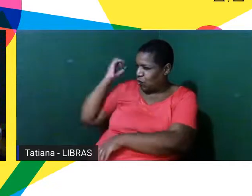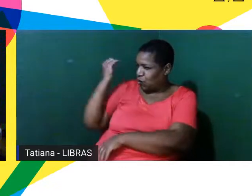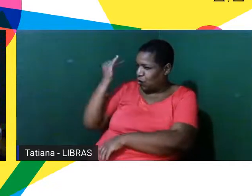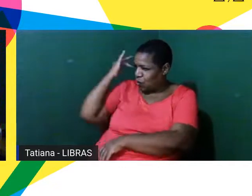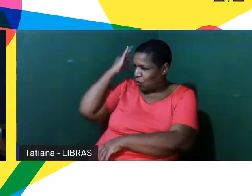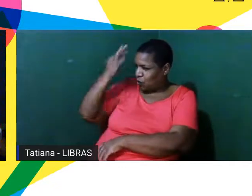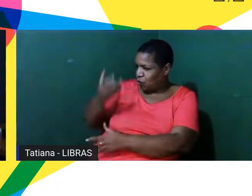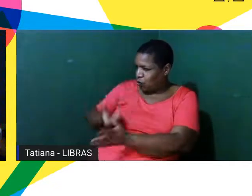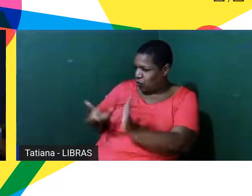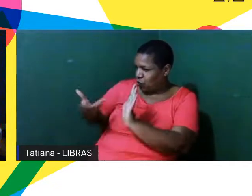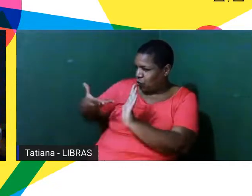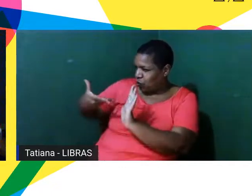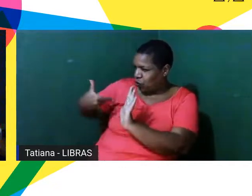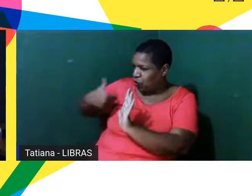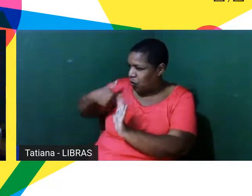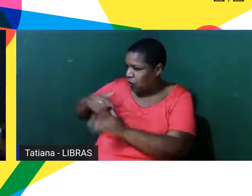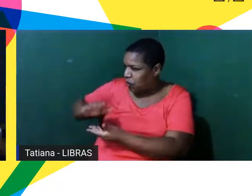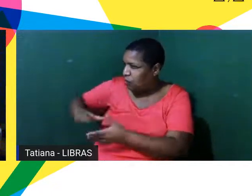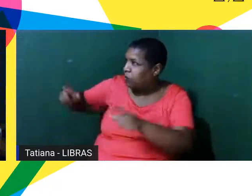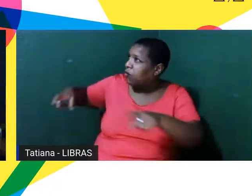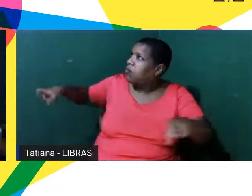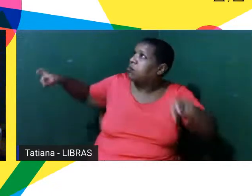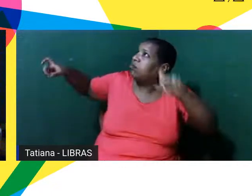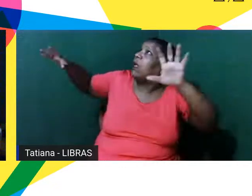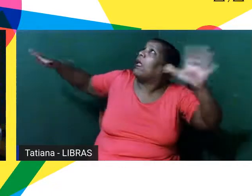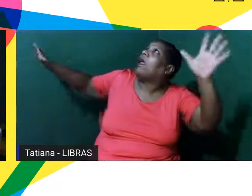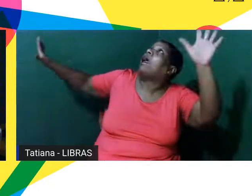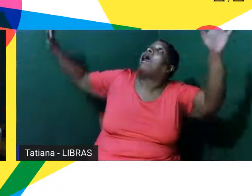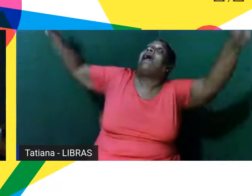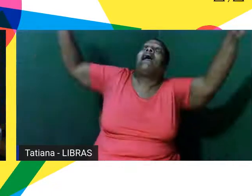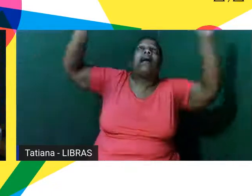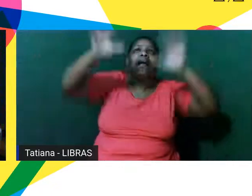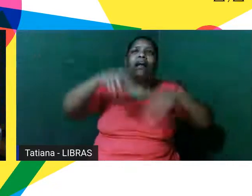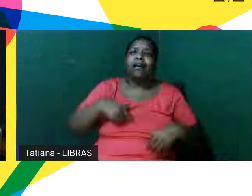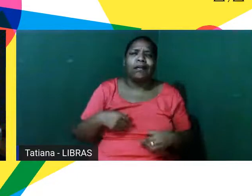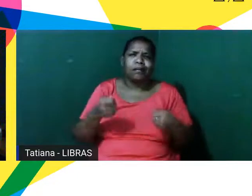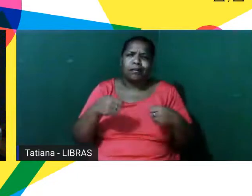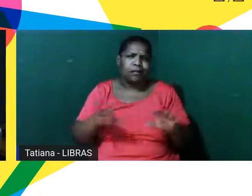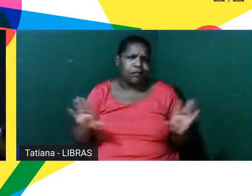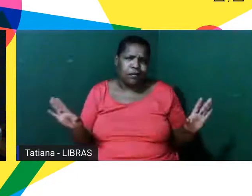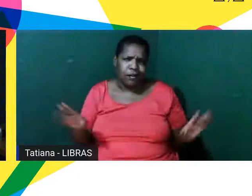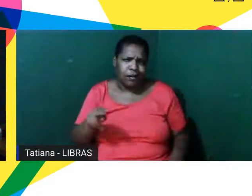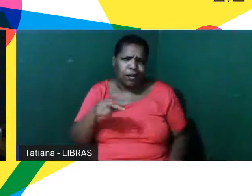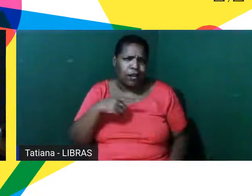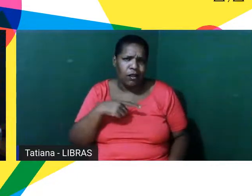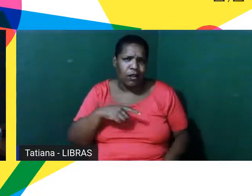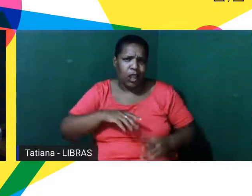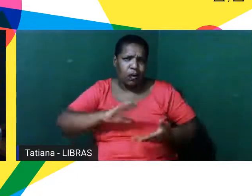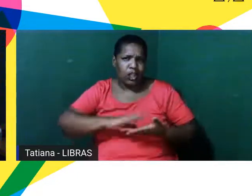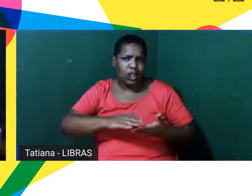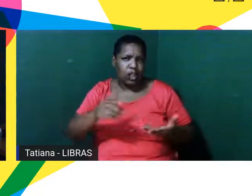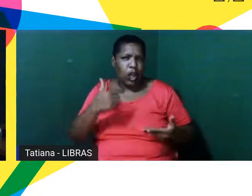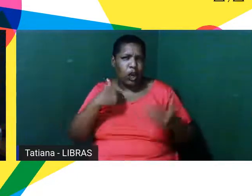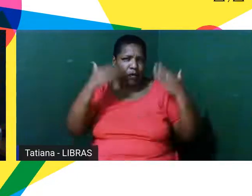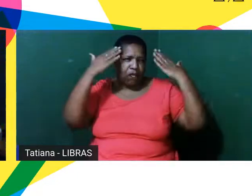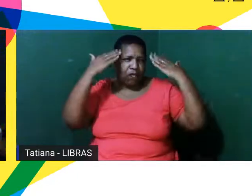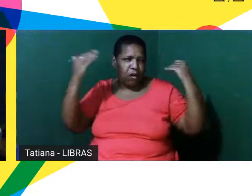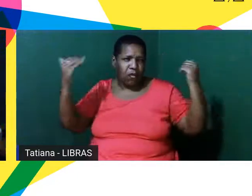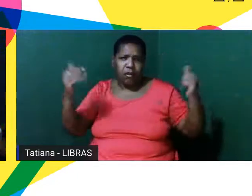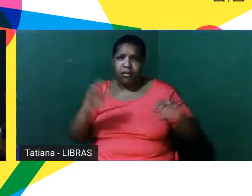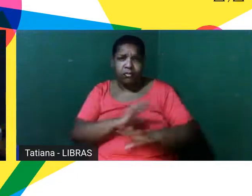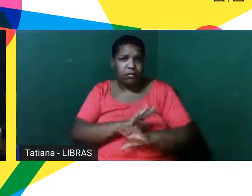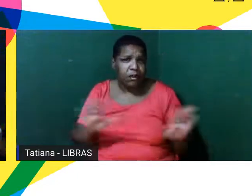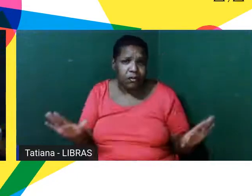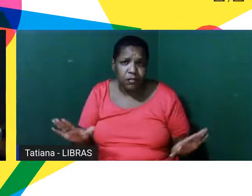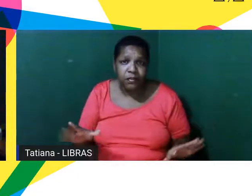do tamanho da Nasa no quarto porque não é não é uma pessoa que tem um escritório na pessoa que tem nada